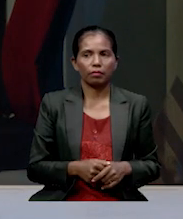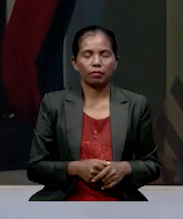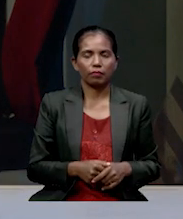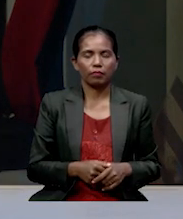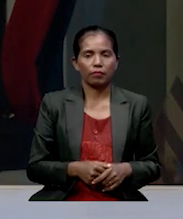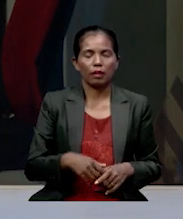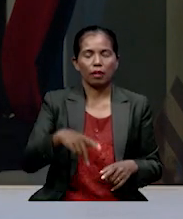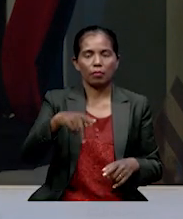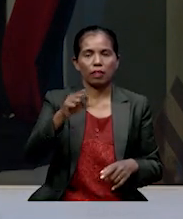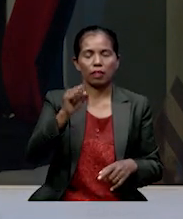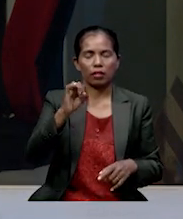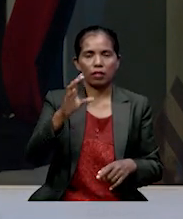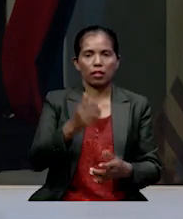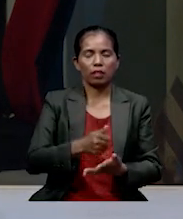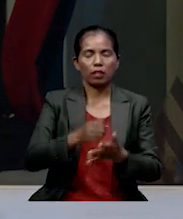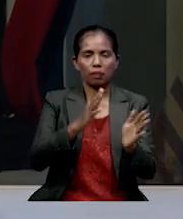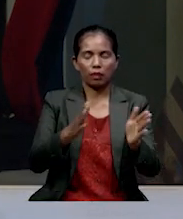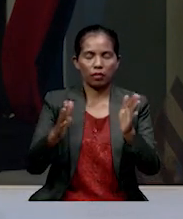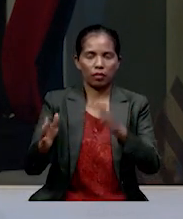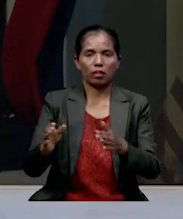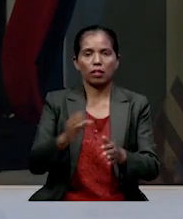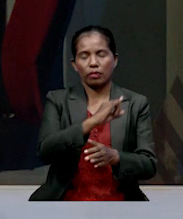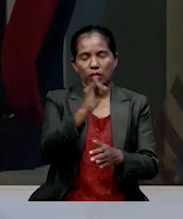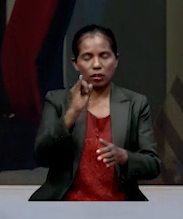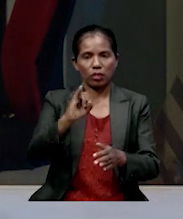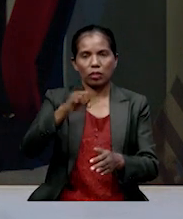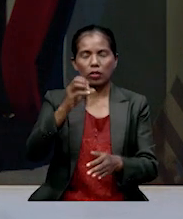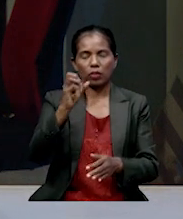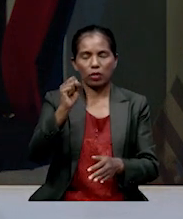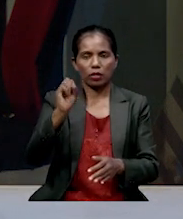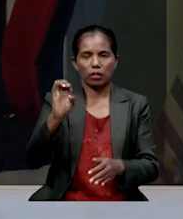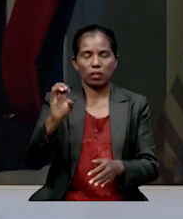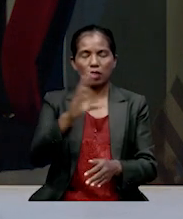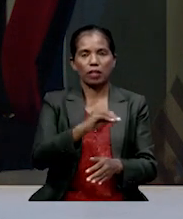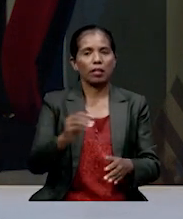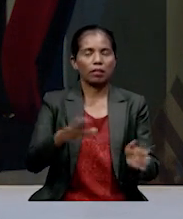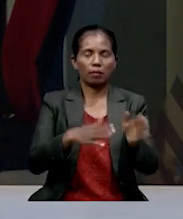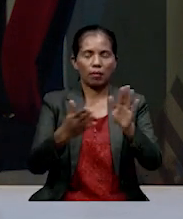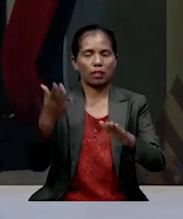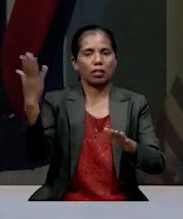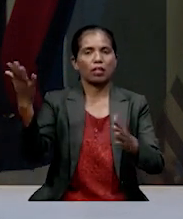PESIC mas se atende a processo de investigação José Bernardo Nemata e a cela detenção Larang.